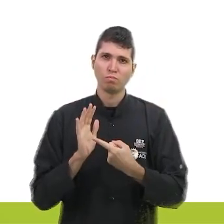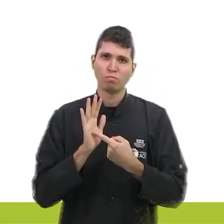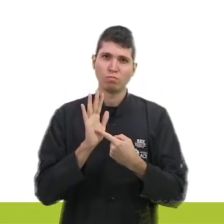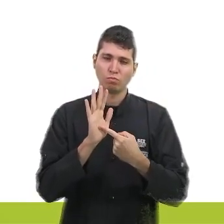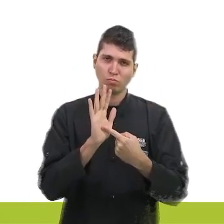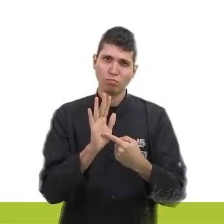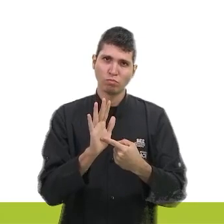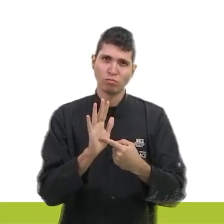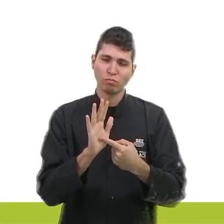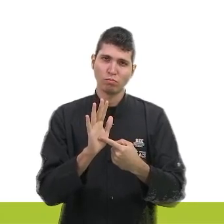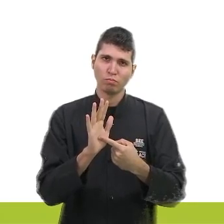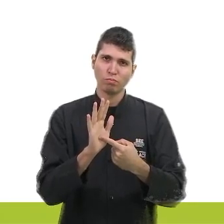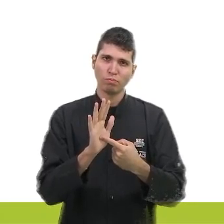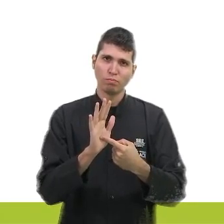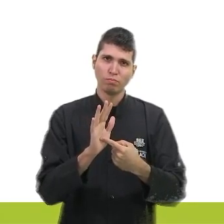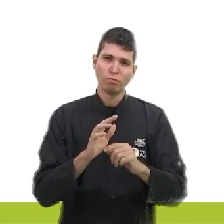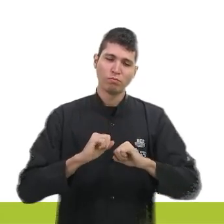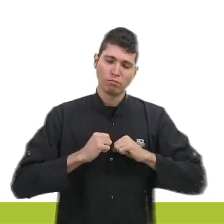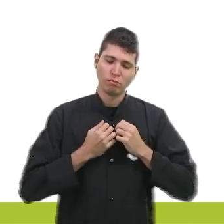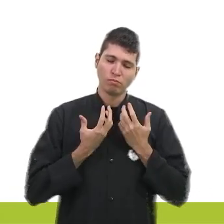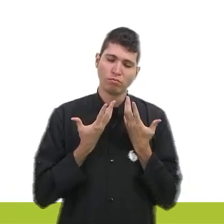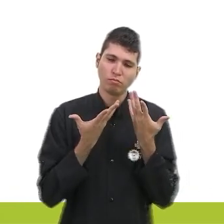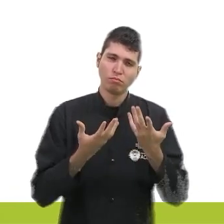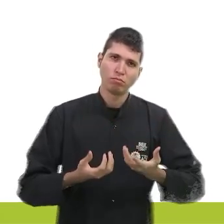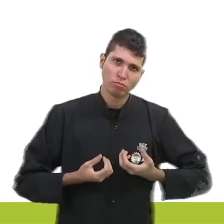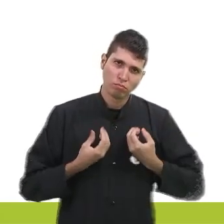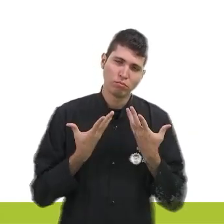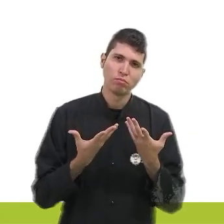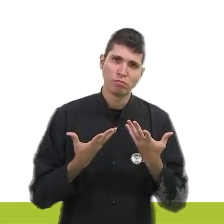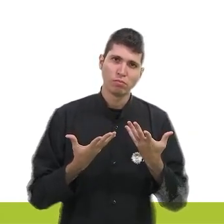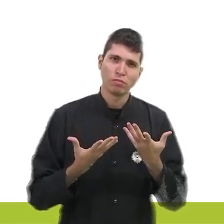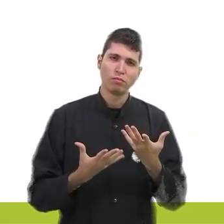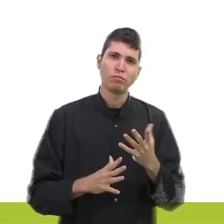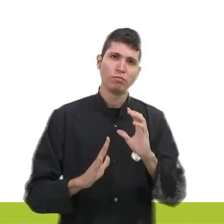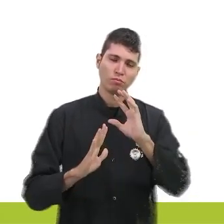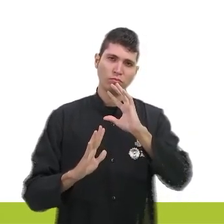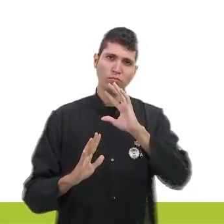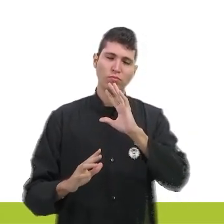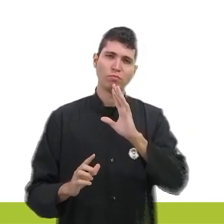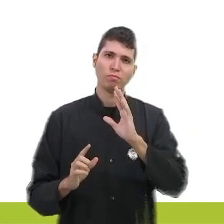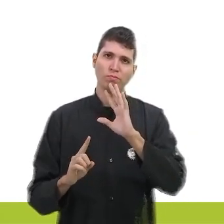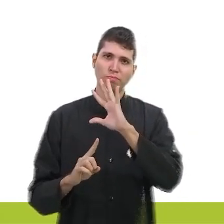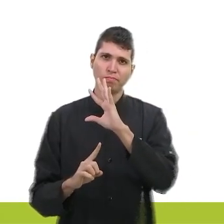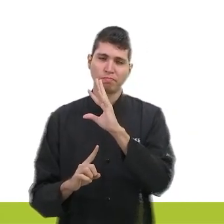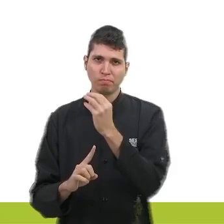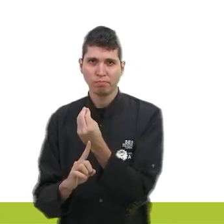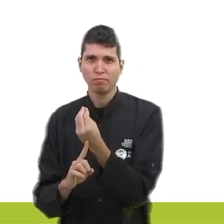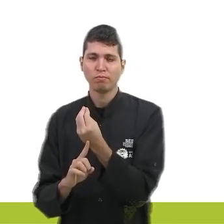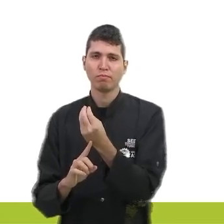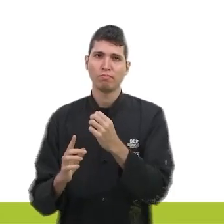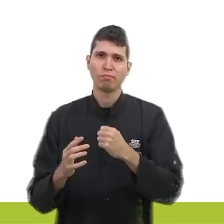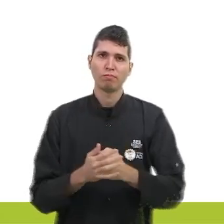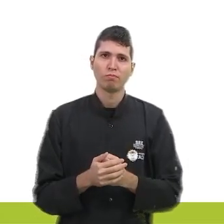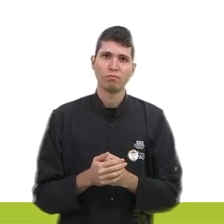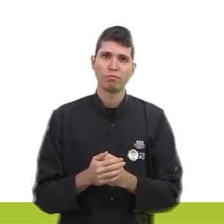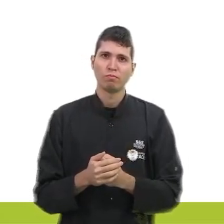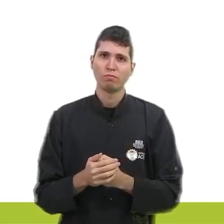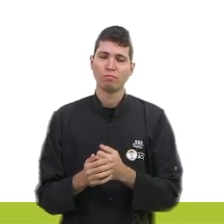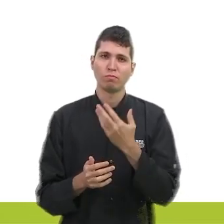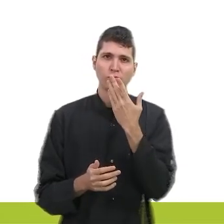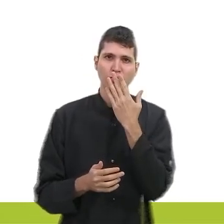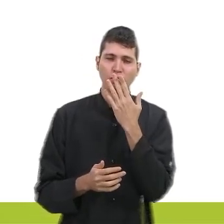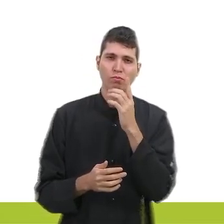uma das principais obras e também uma das últimas que ele pintou, certo? Mais uma dica aqui, temos uma